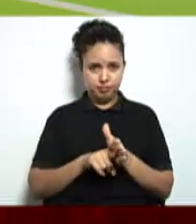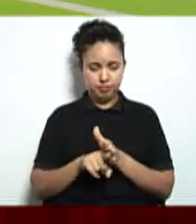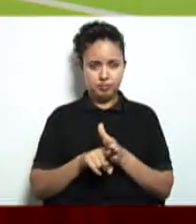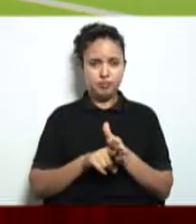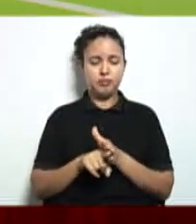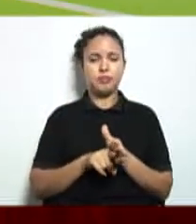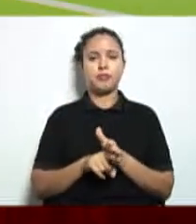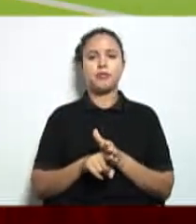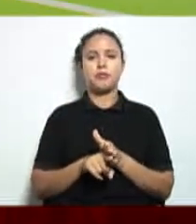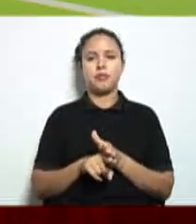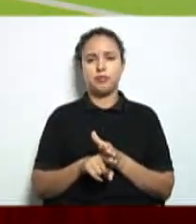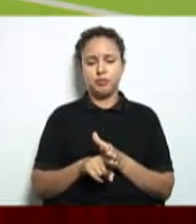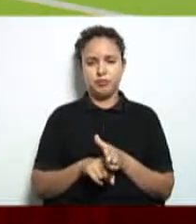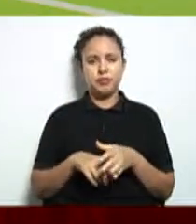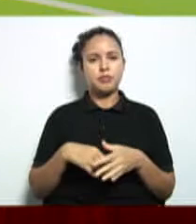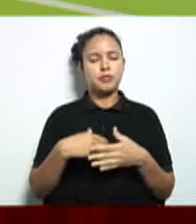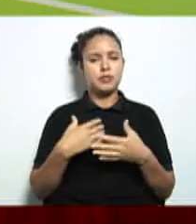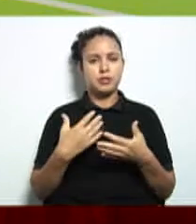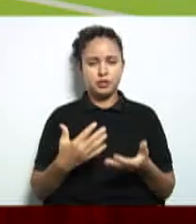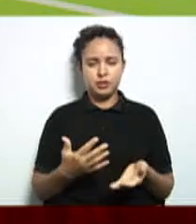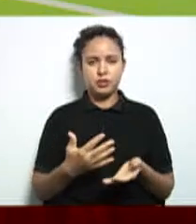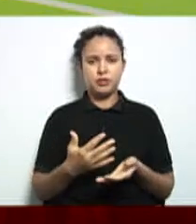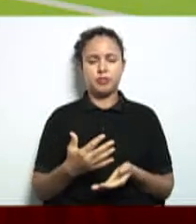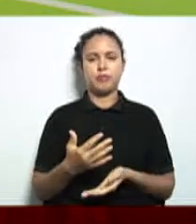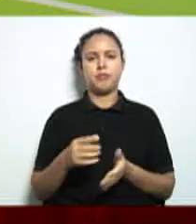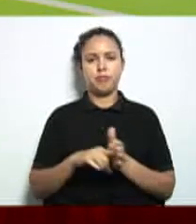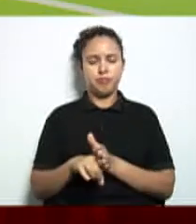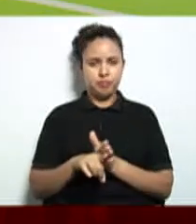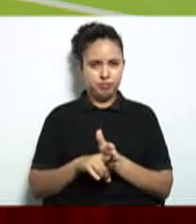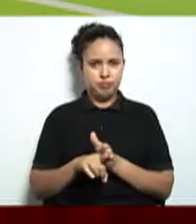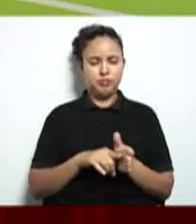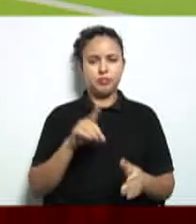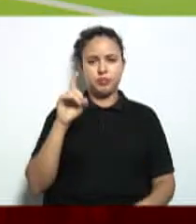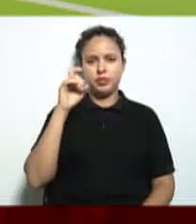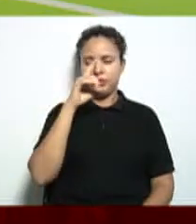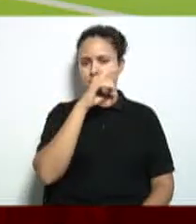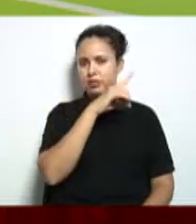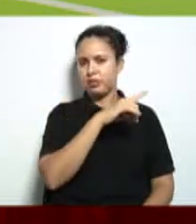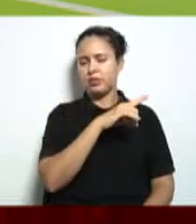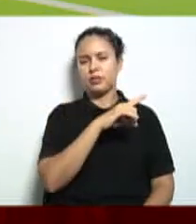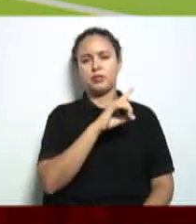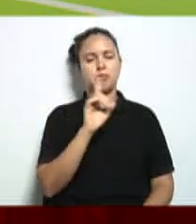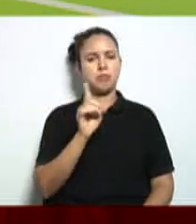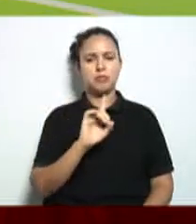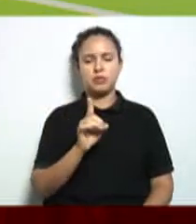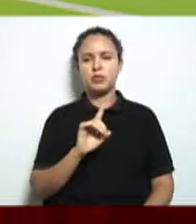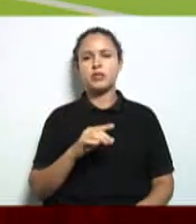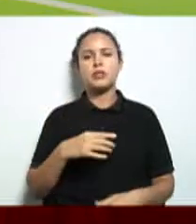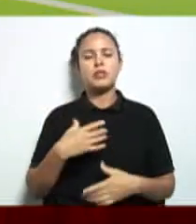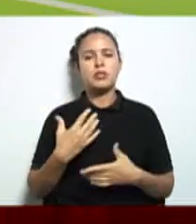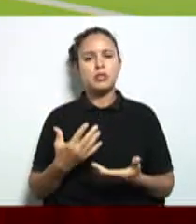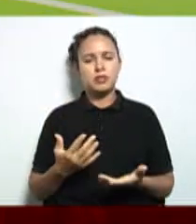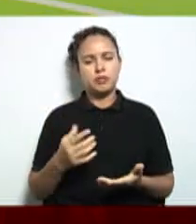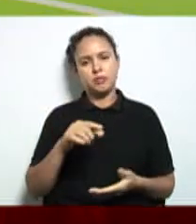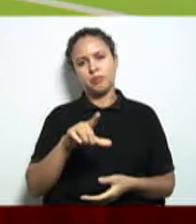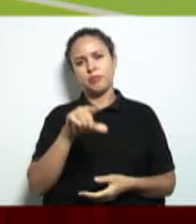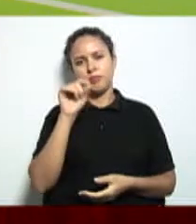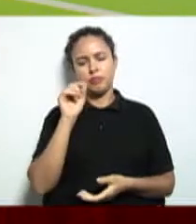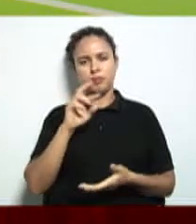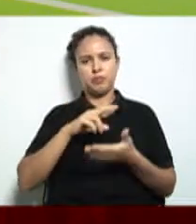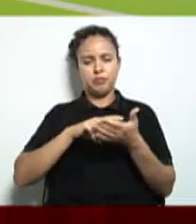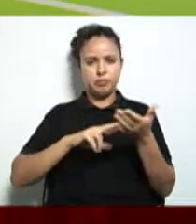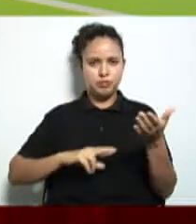pesquisa em si não é necessariamente tão difícil, né? Depois que você escolhe o seu instrumento de pesquisa, o relatório, o